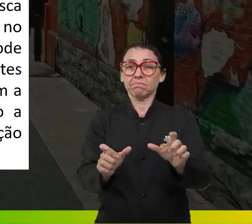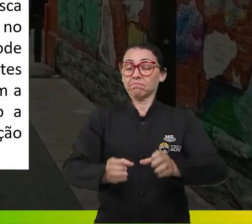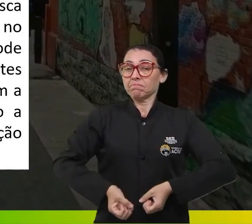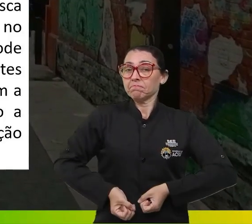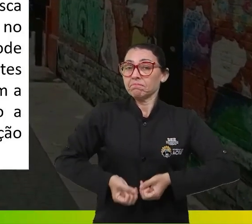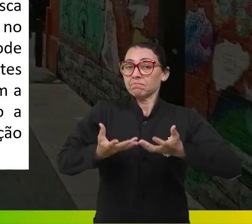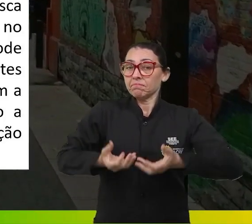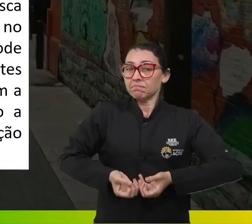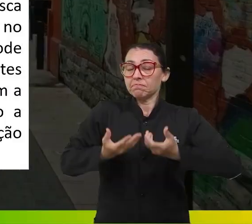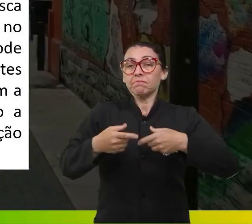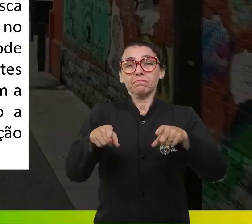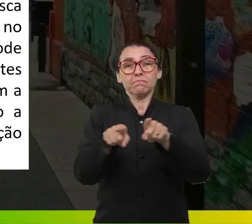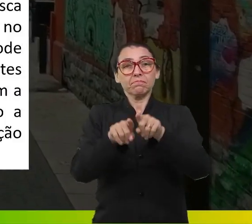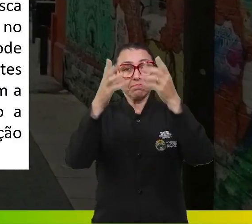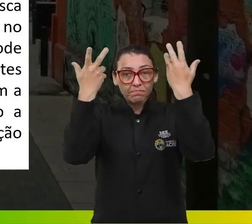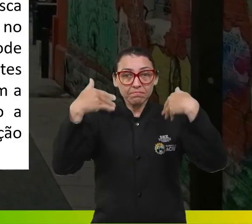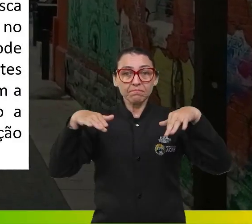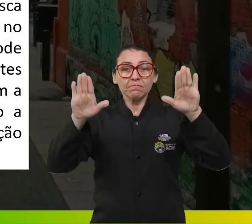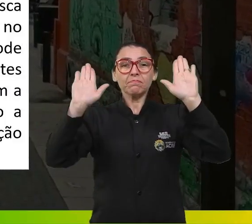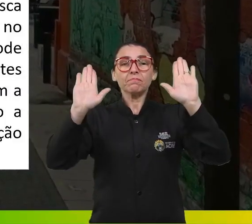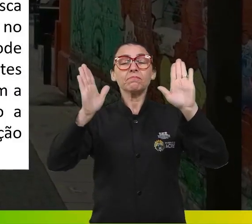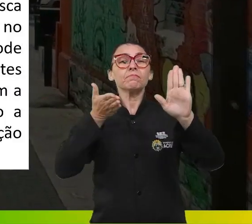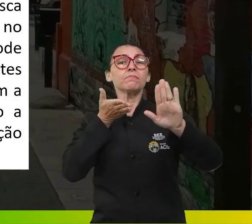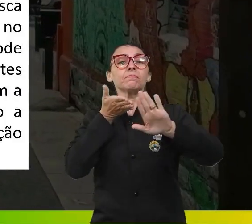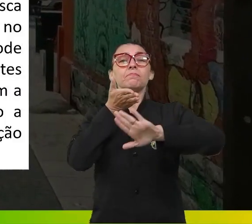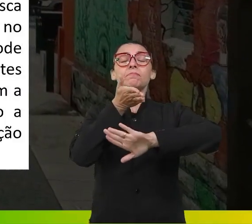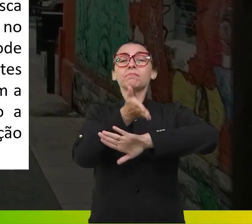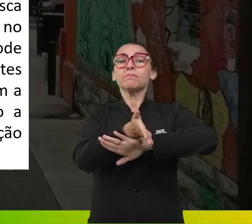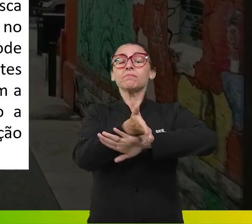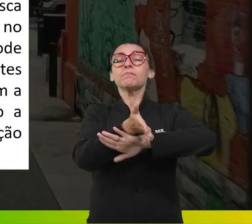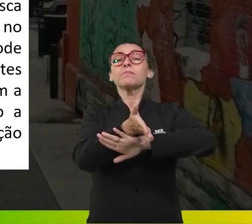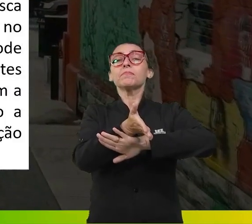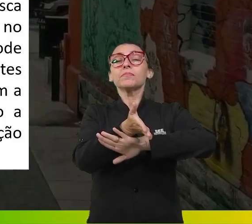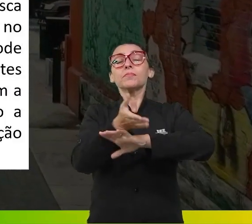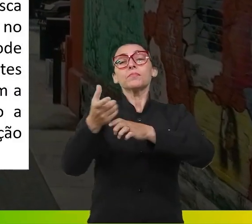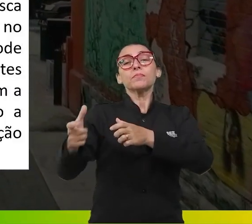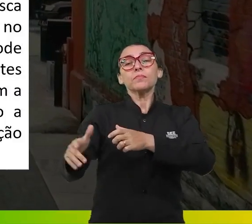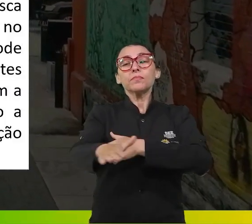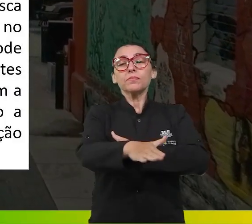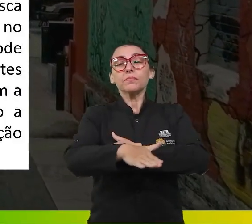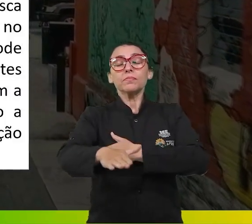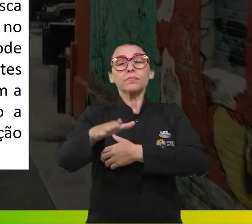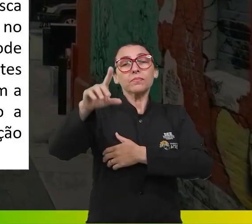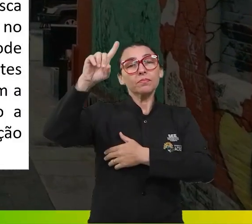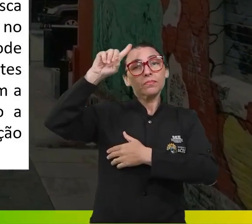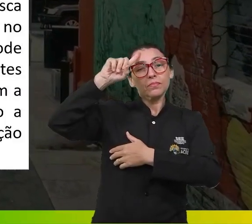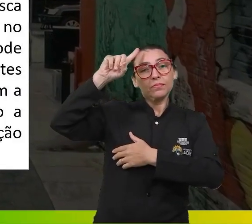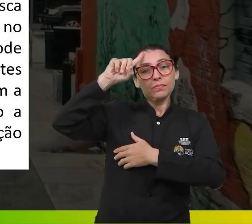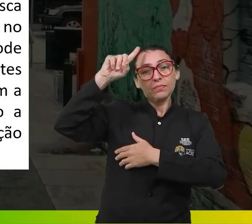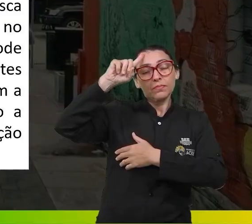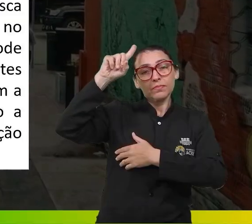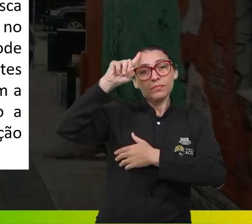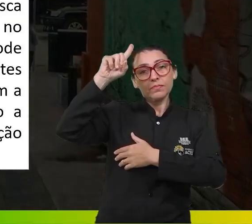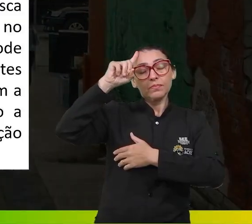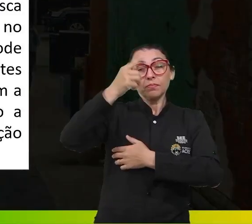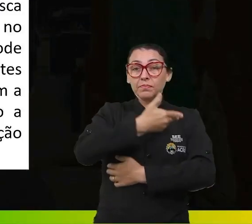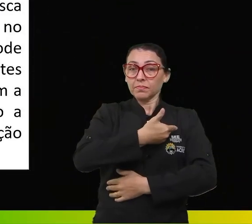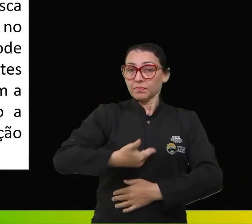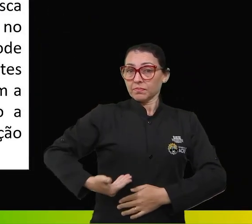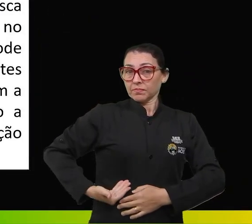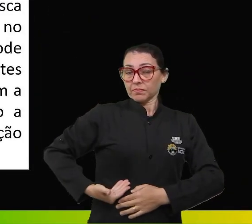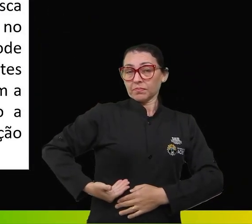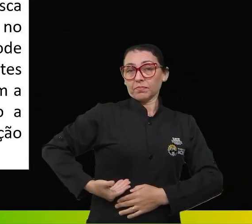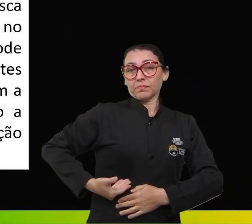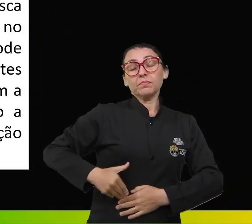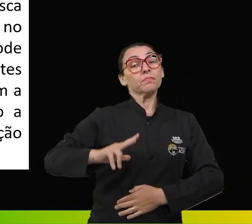espontânea e também natural, inserindo-se no tecido dos ambientes cotidianos, tanto os públicos